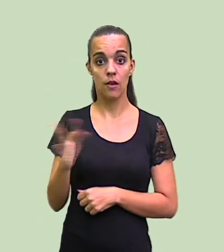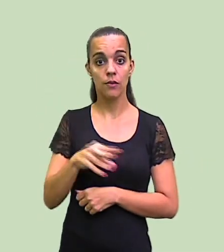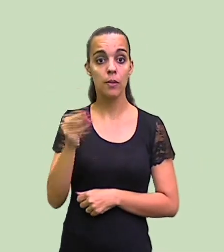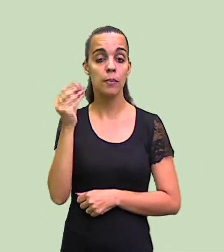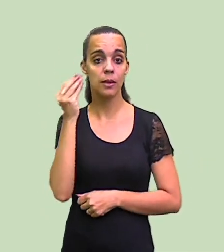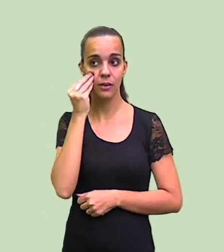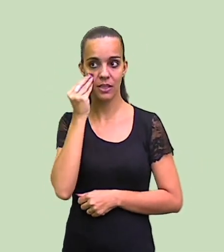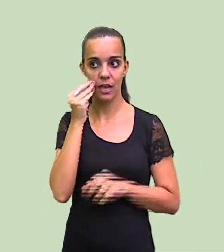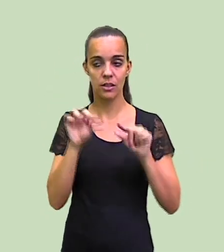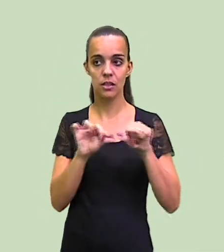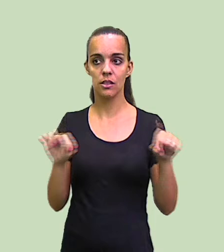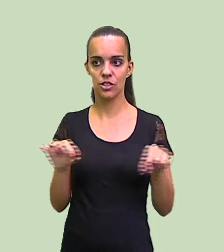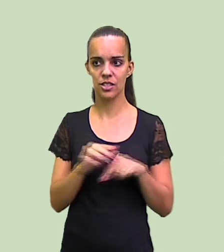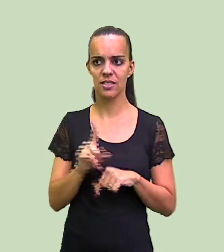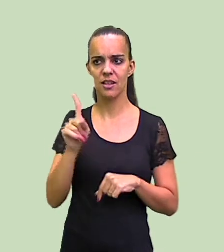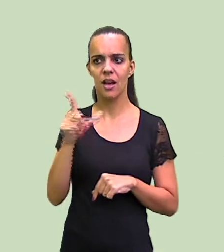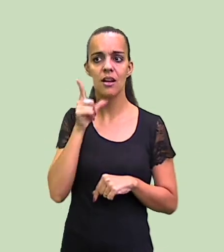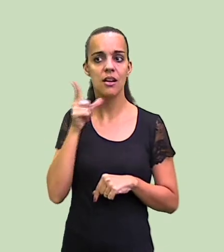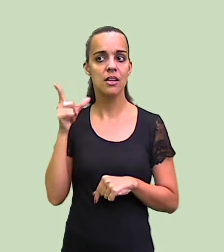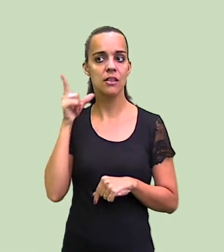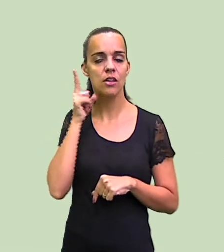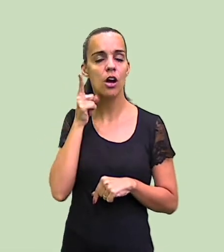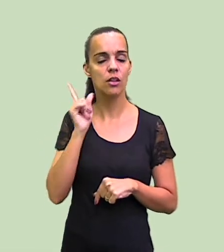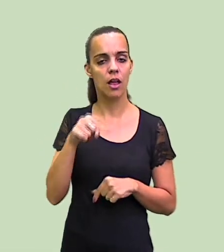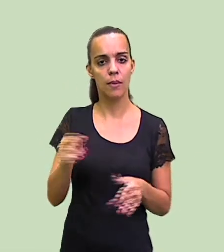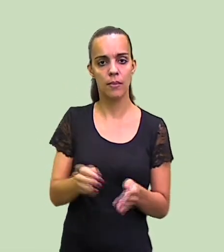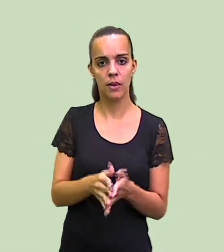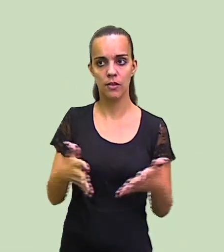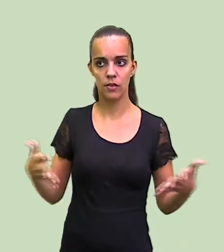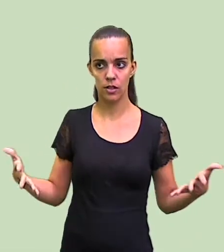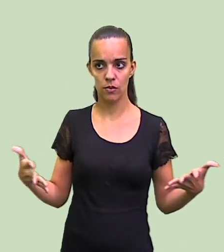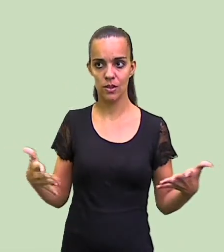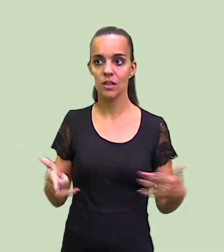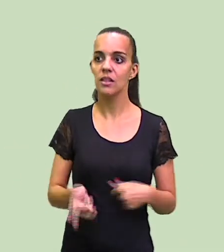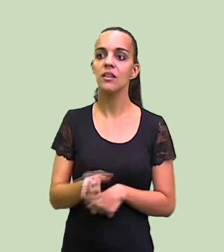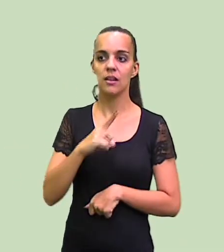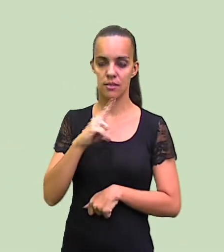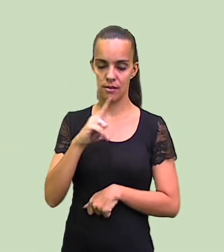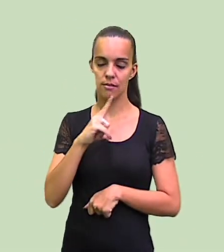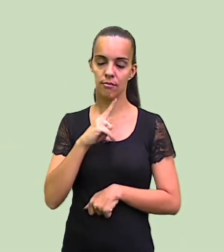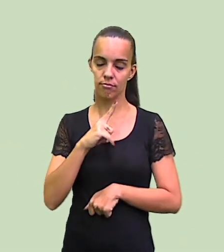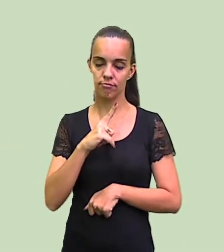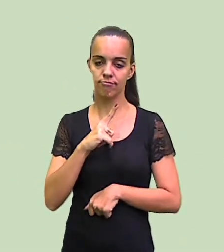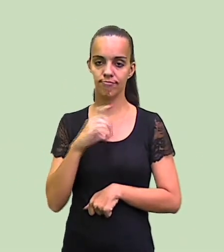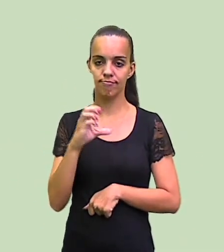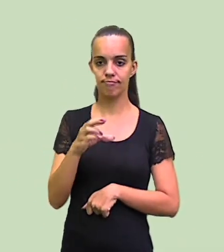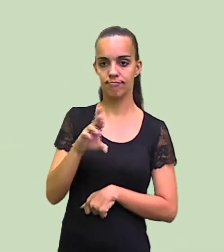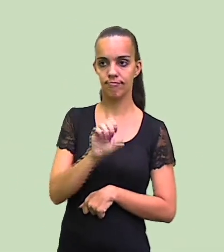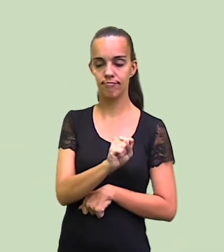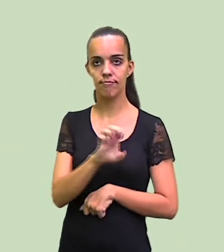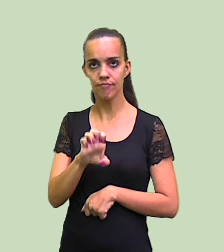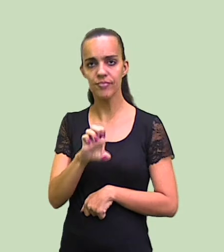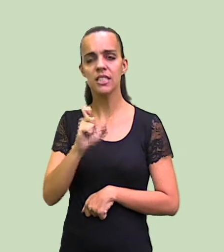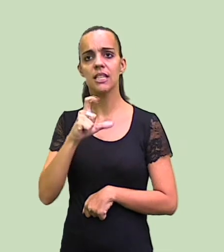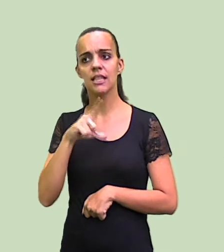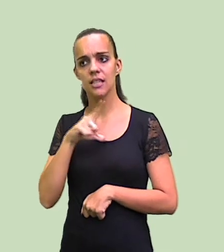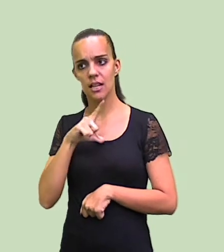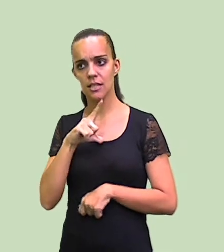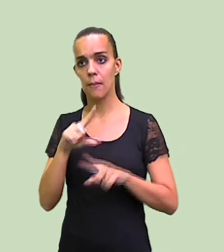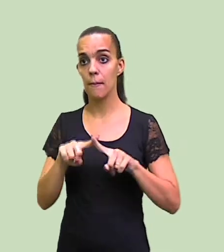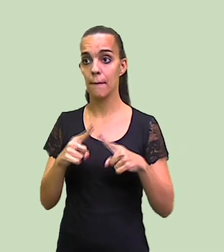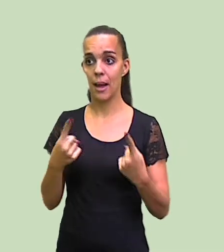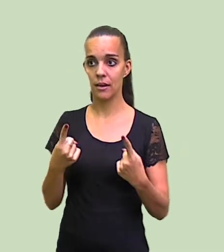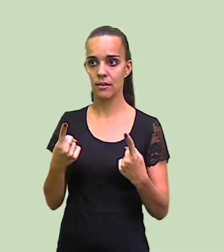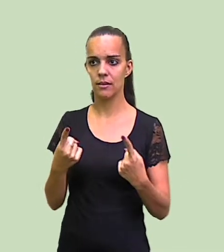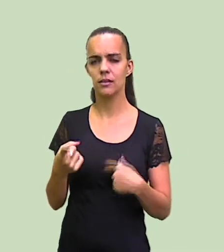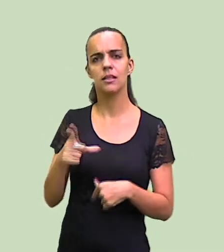linha. A Letícia é maravilhosa. Então, tem crase. Tem crase, mas